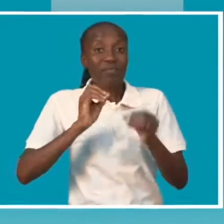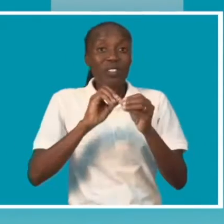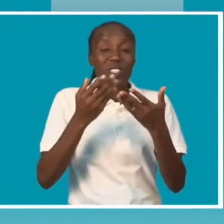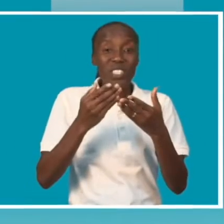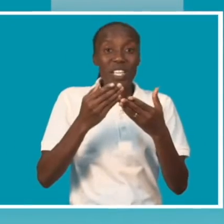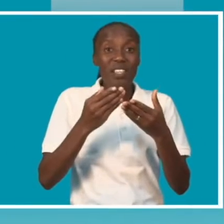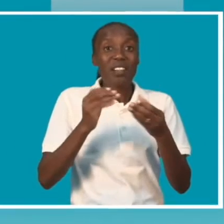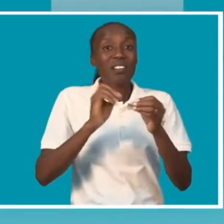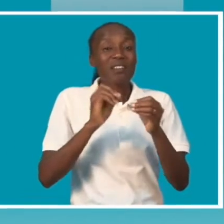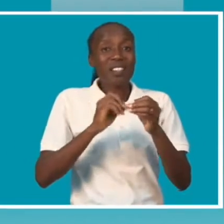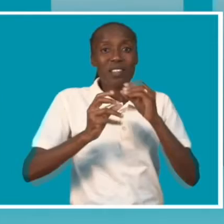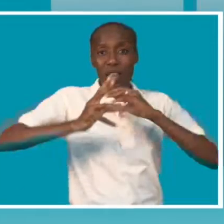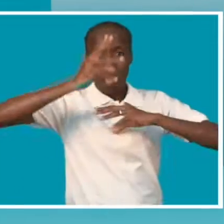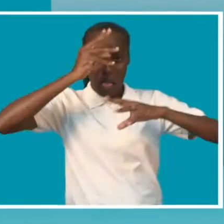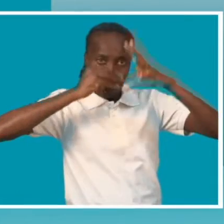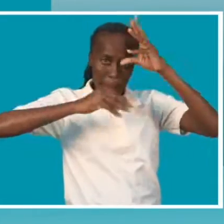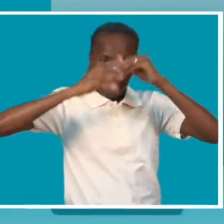né?